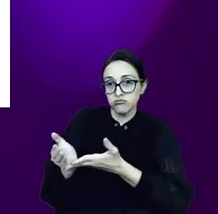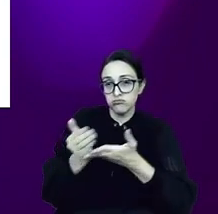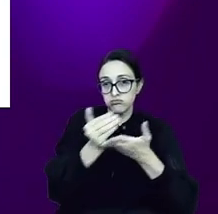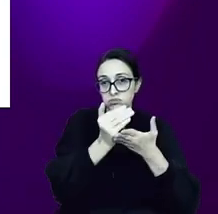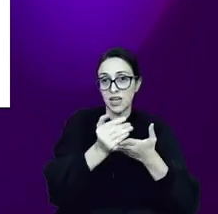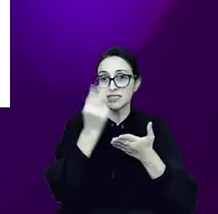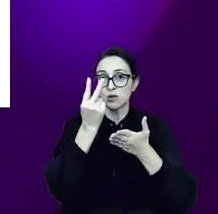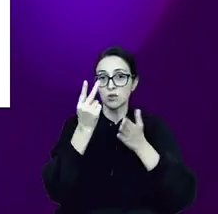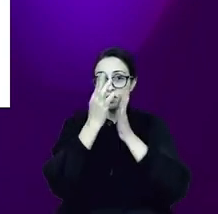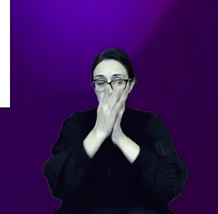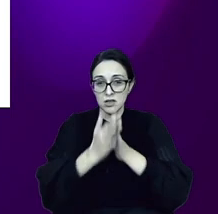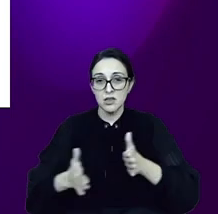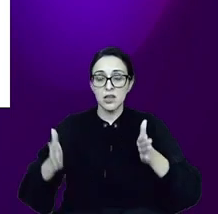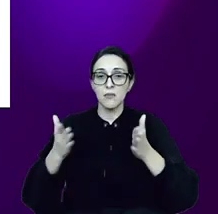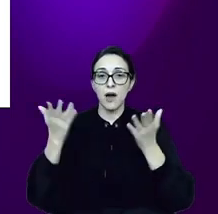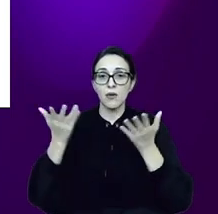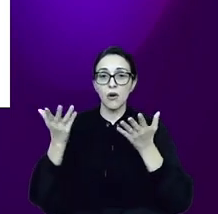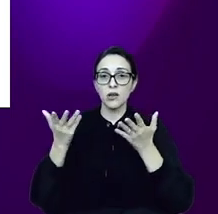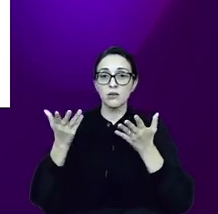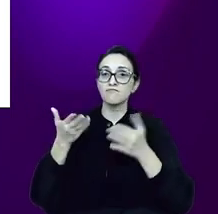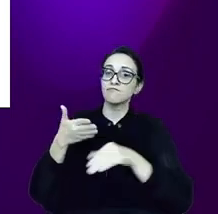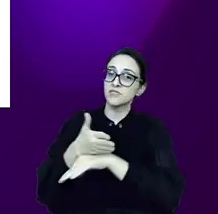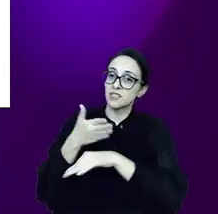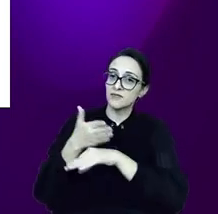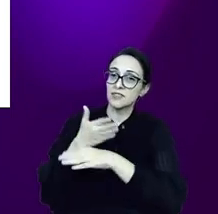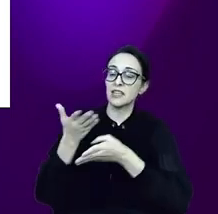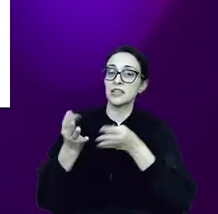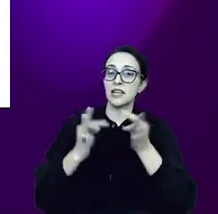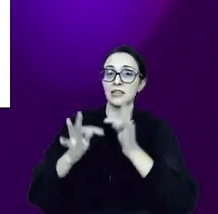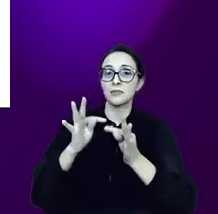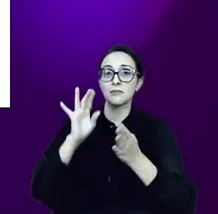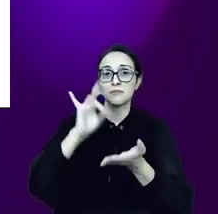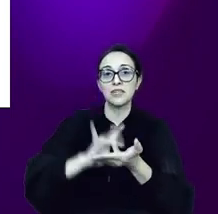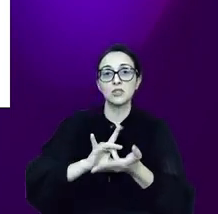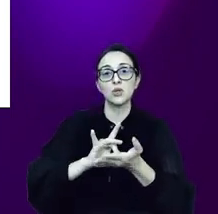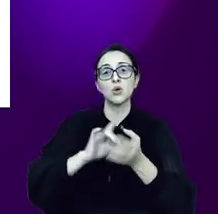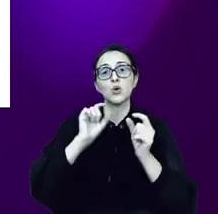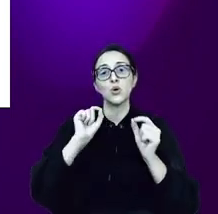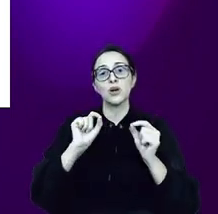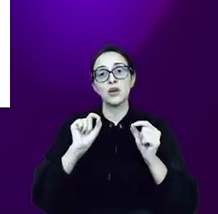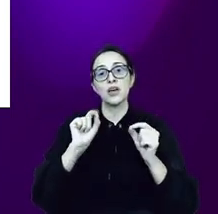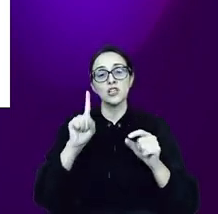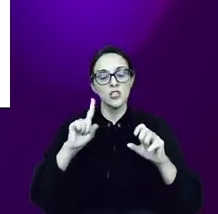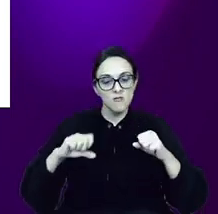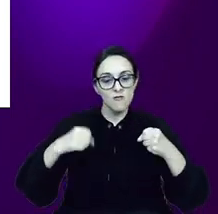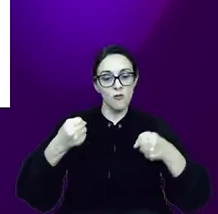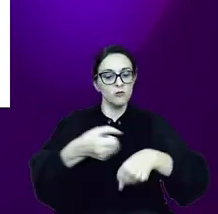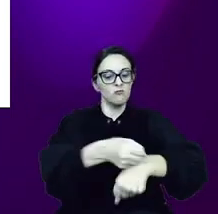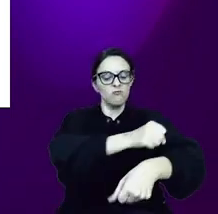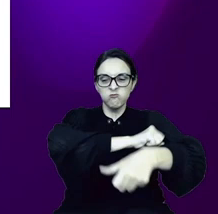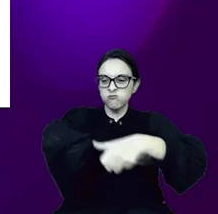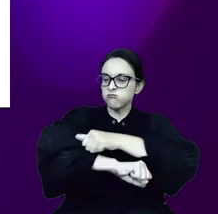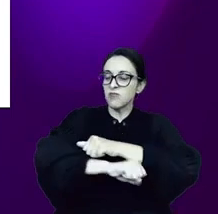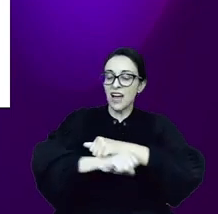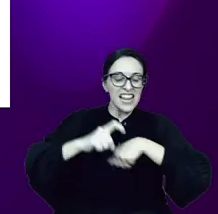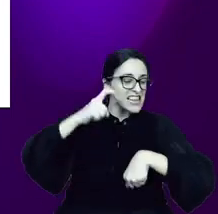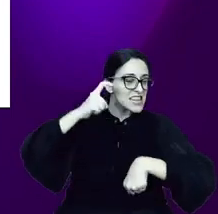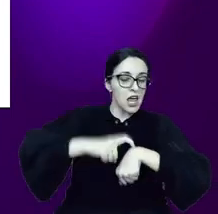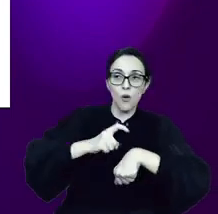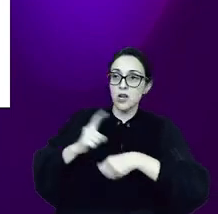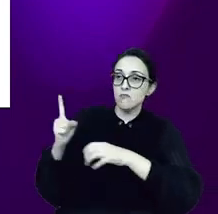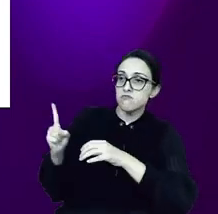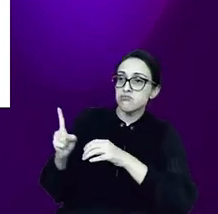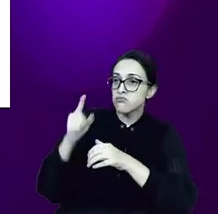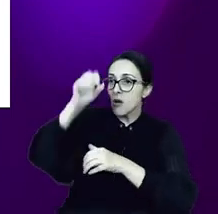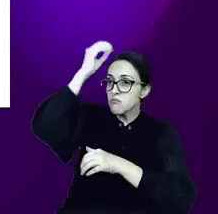segunda etapa agora de intervenção. O fato precisa de soma de esforços, desde o resgate, a sala